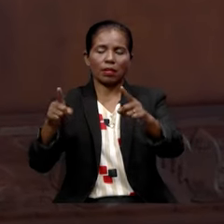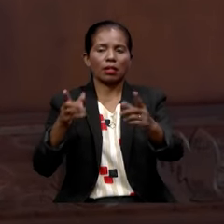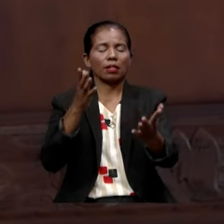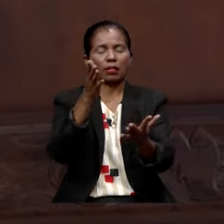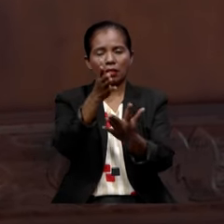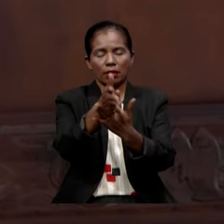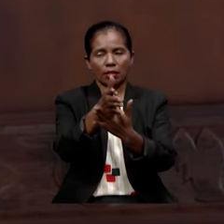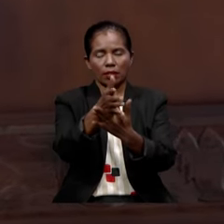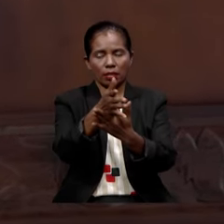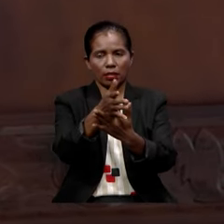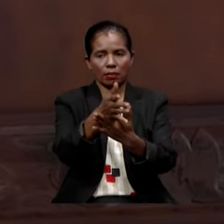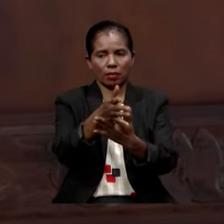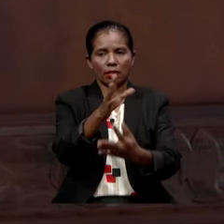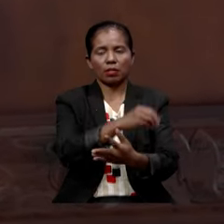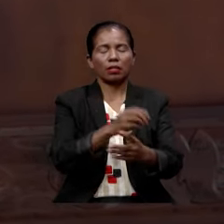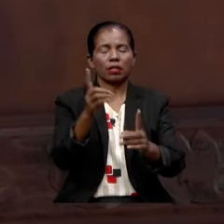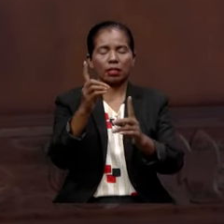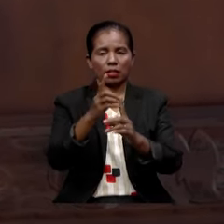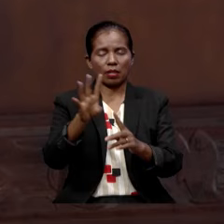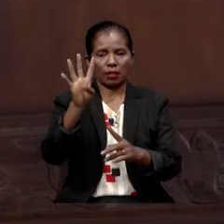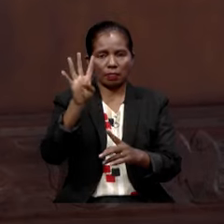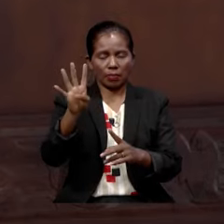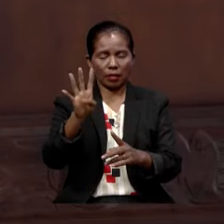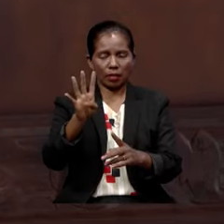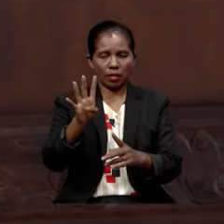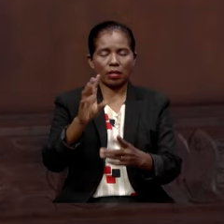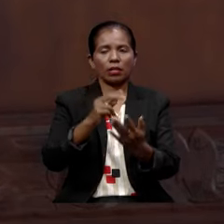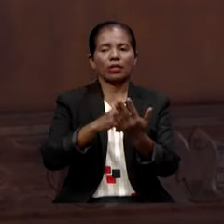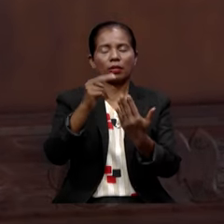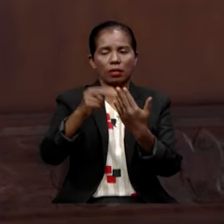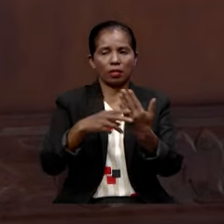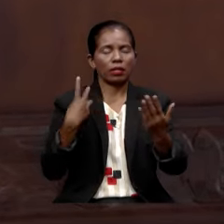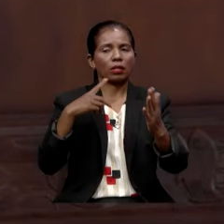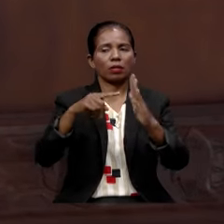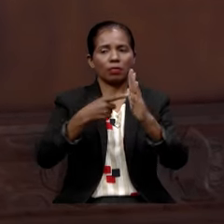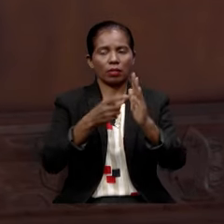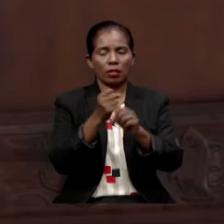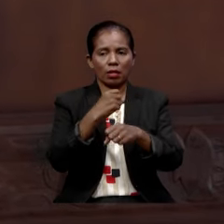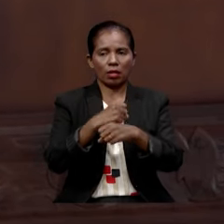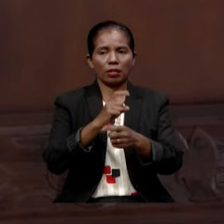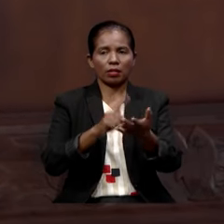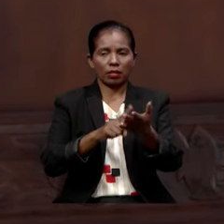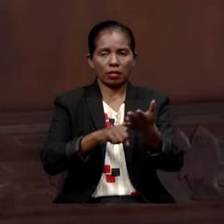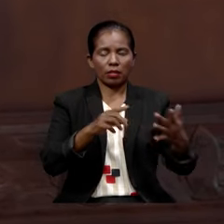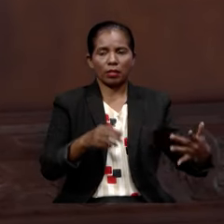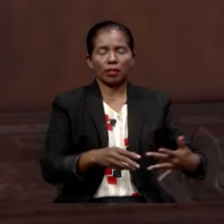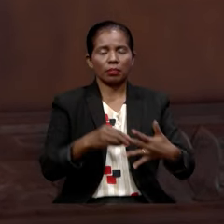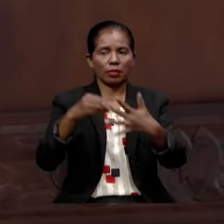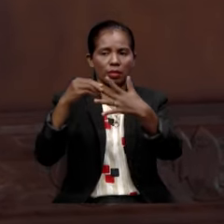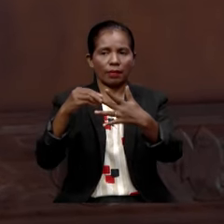ba finado, depois dia 4 de novembro, ita começa ona halo discussão especialidade e